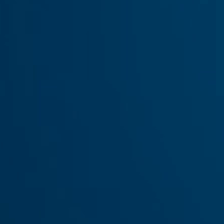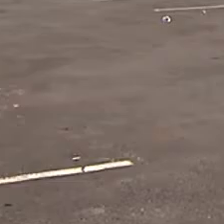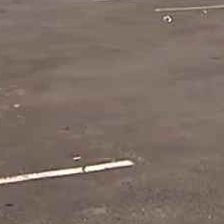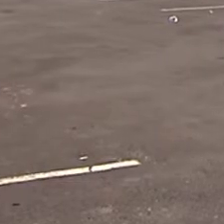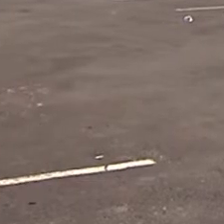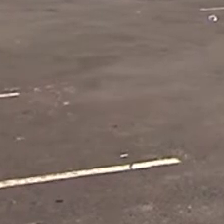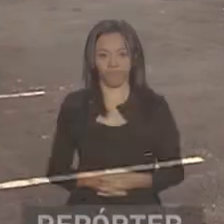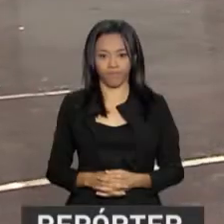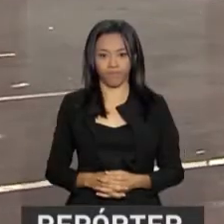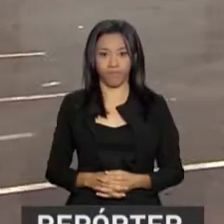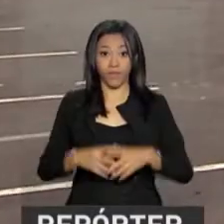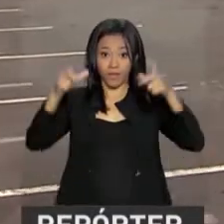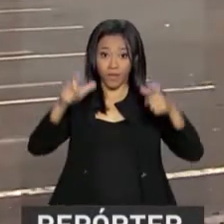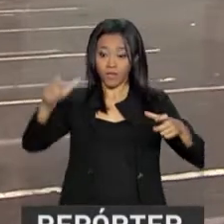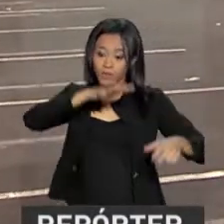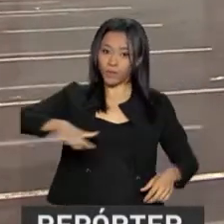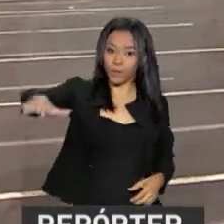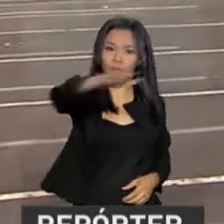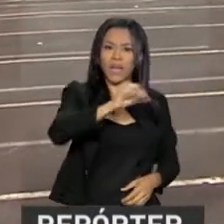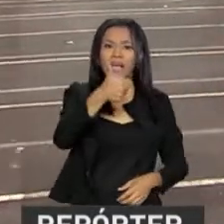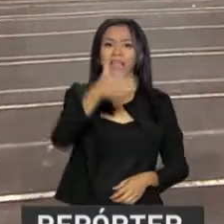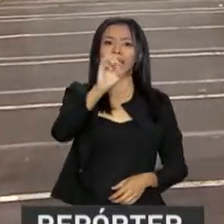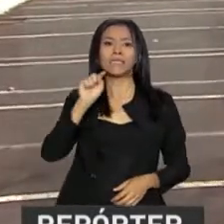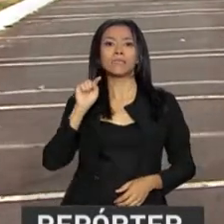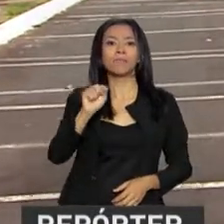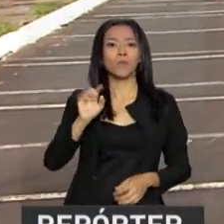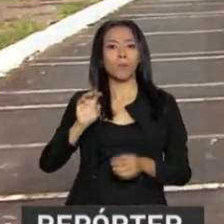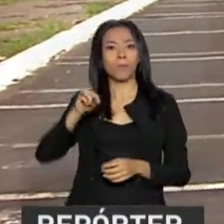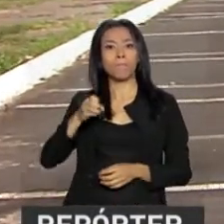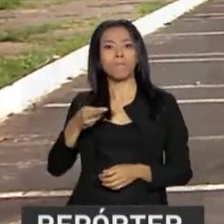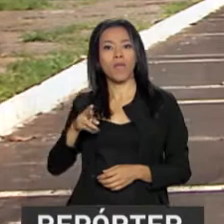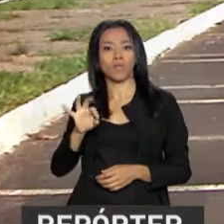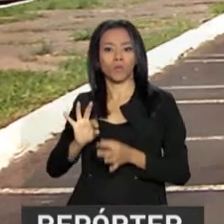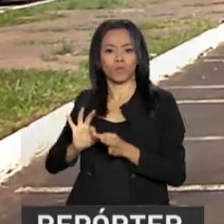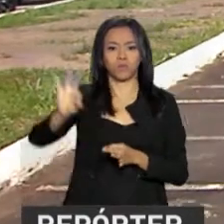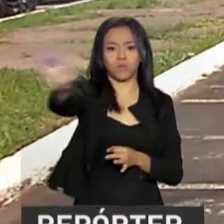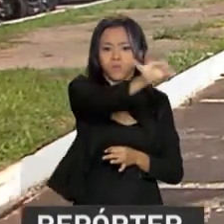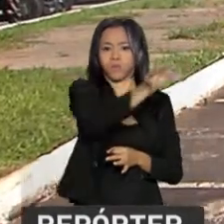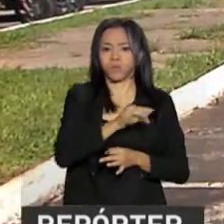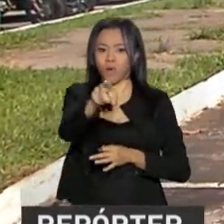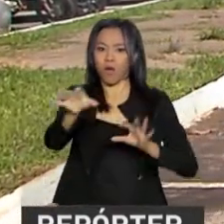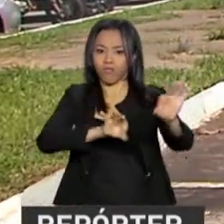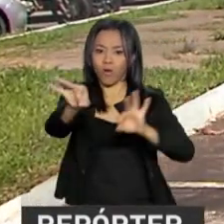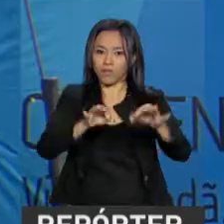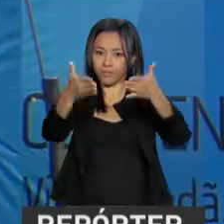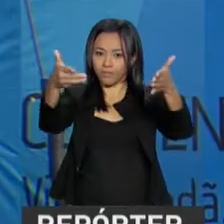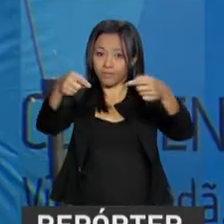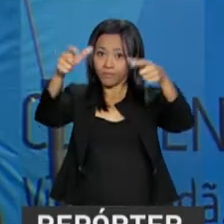um espaço de mais de 10 mil metros quadrados montado no estacionamento do estádio mané garrincha